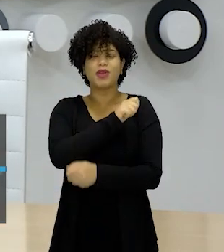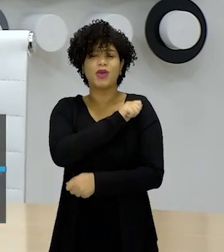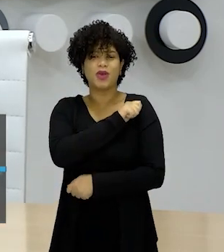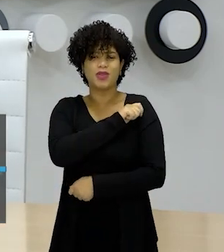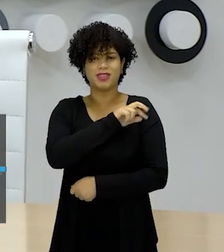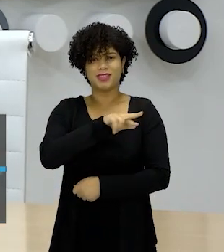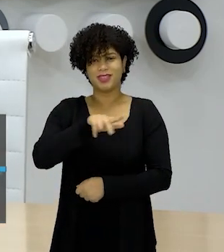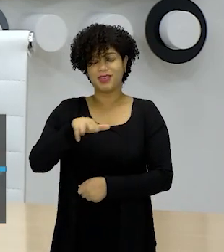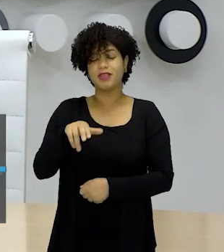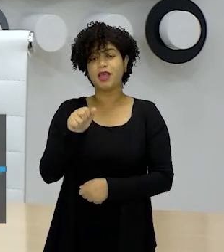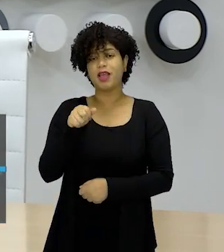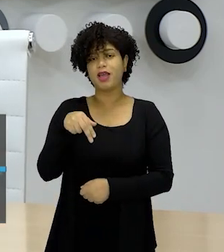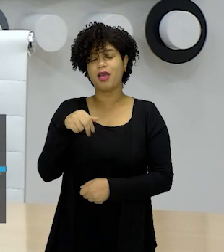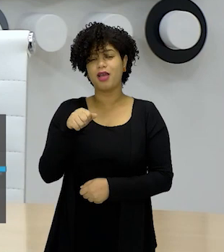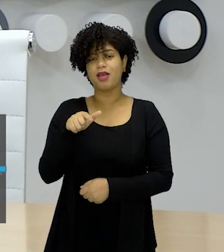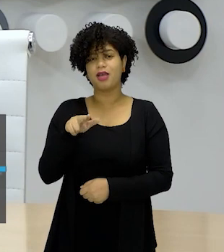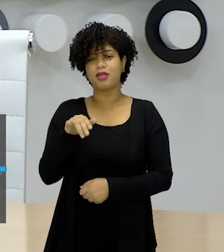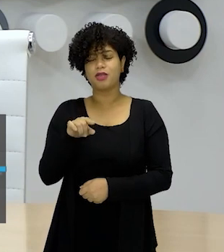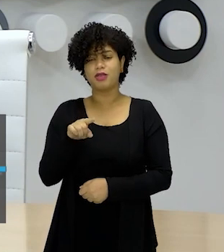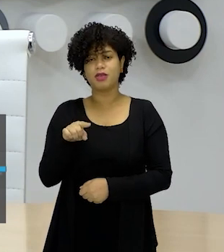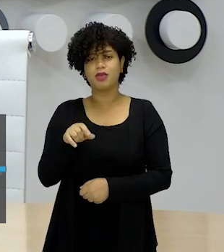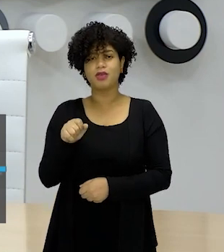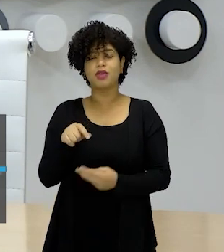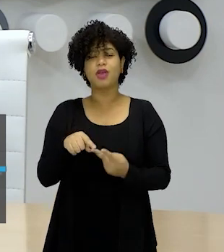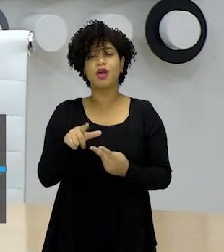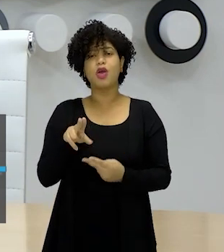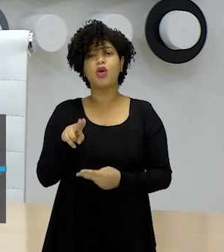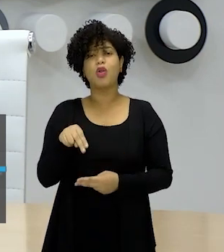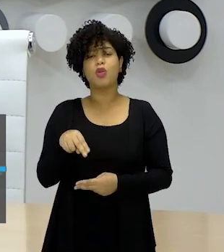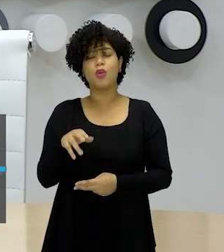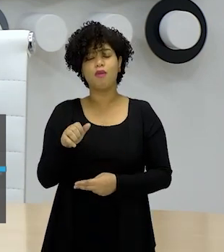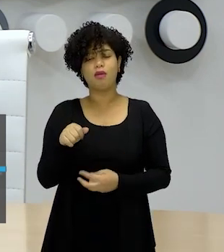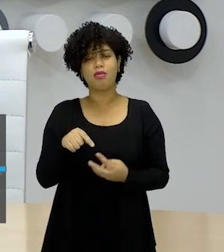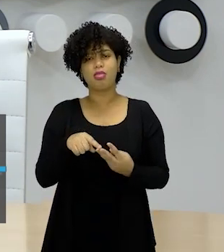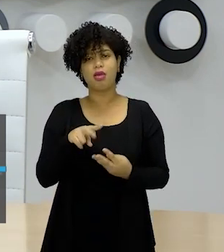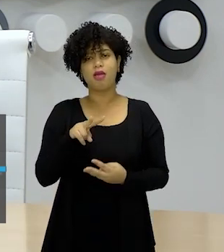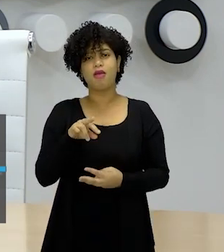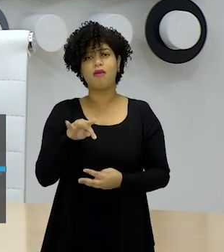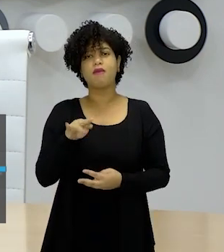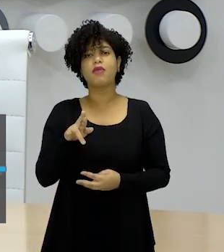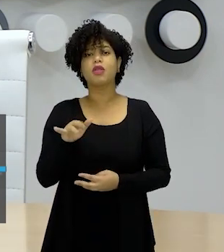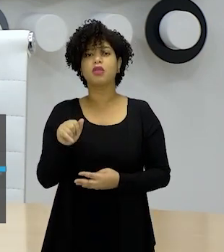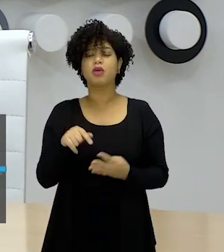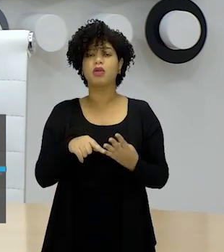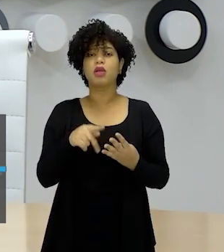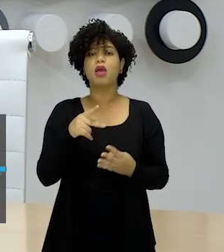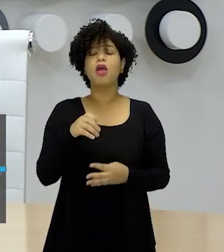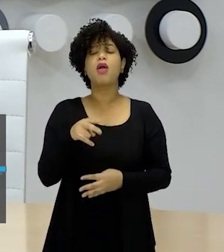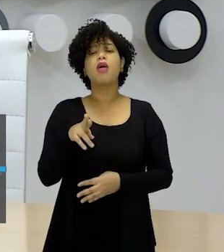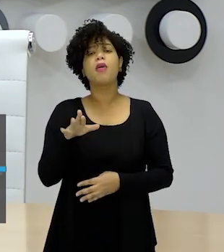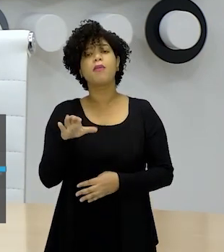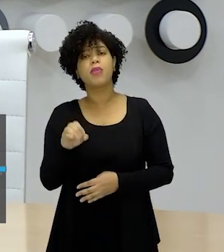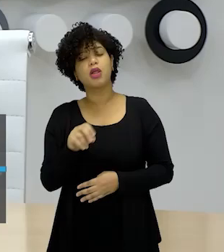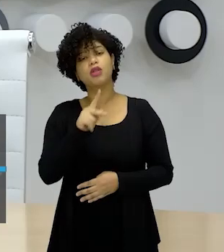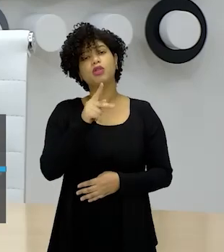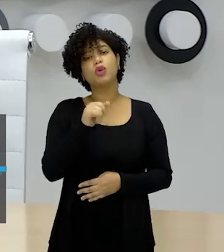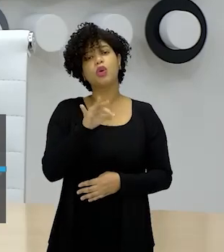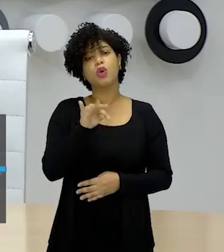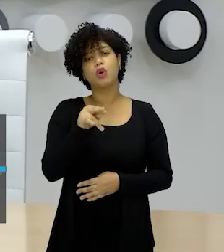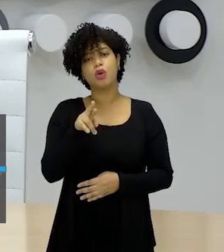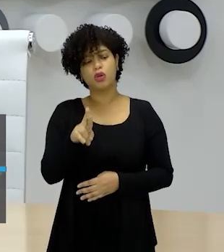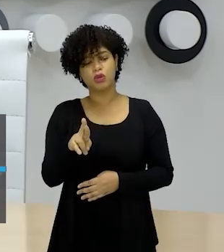alunos. Ana Luísa, Luana, Vitória, Mariana, Pedro, Heitor, Gabriele